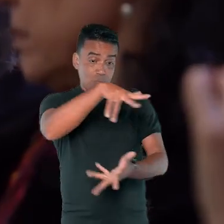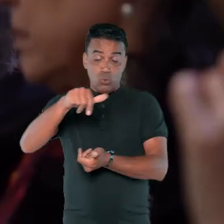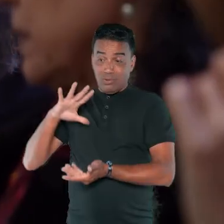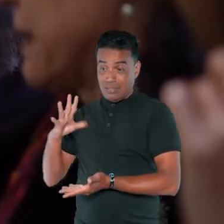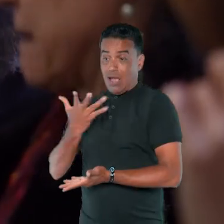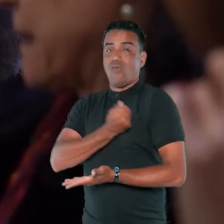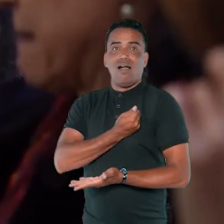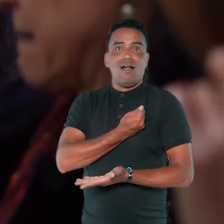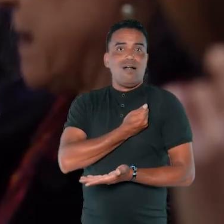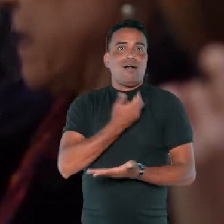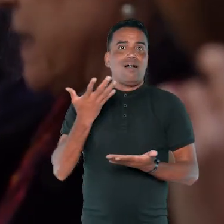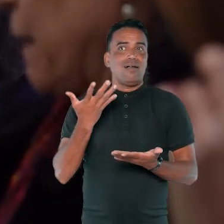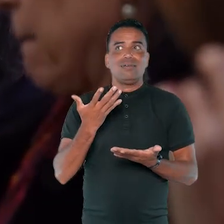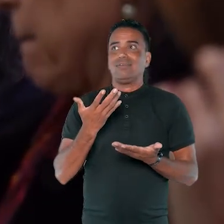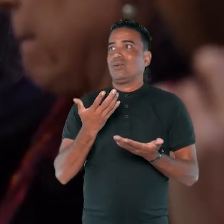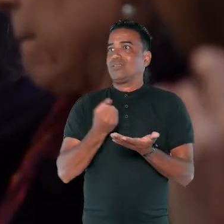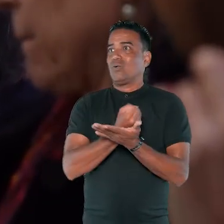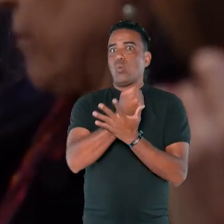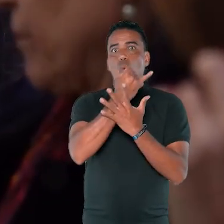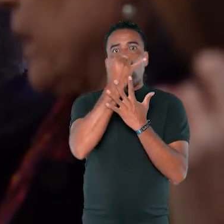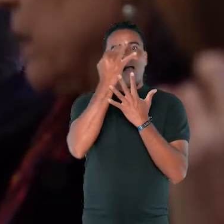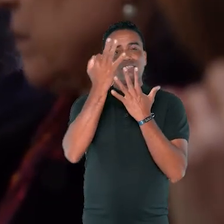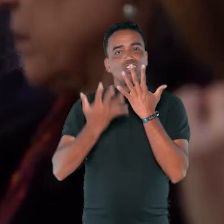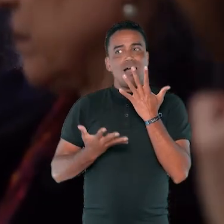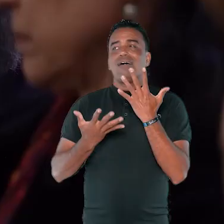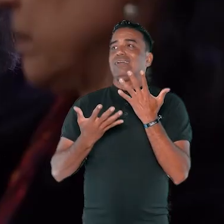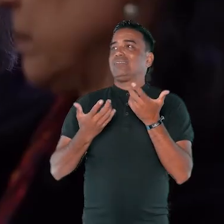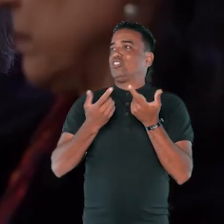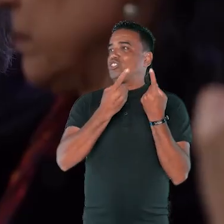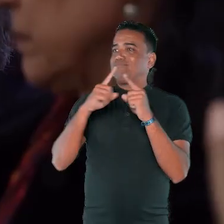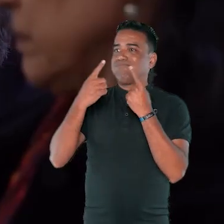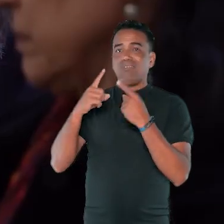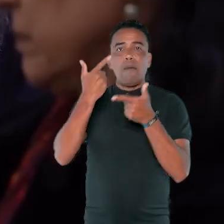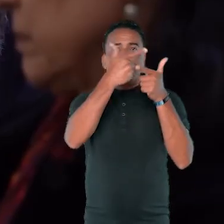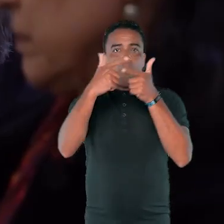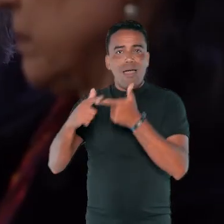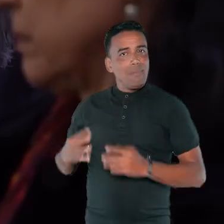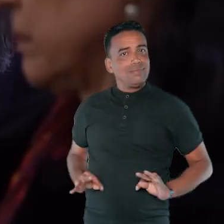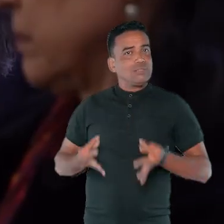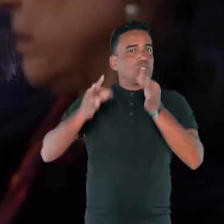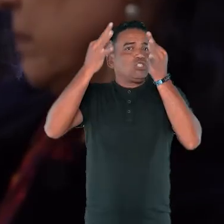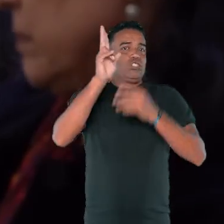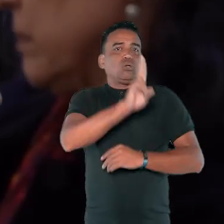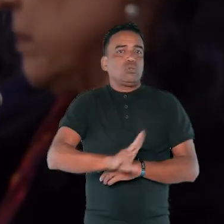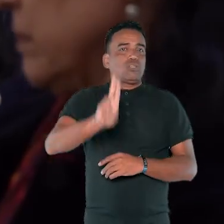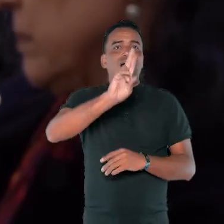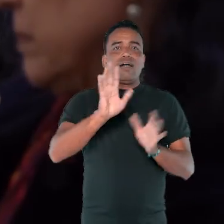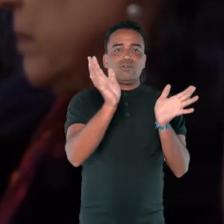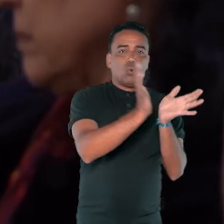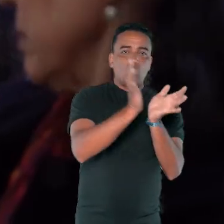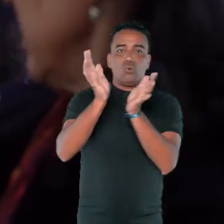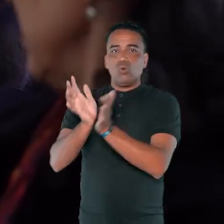dessa quantidade de ameaças tecnológicas usadas por diferentes grupos de